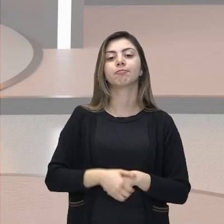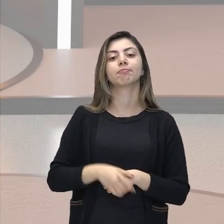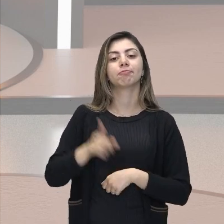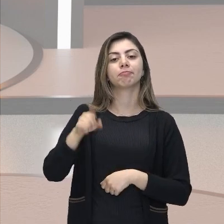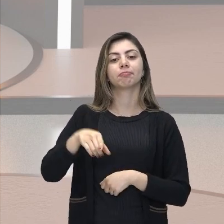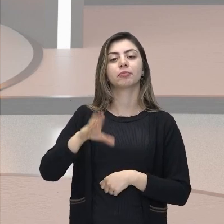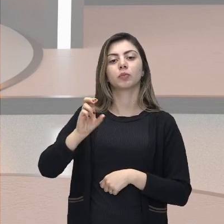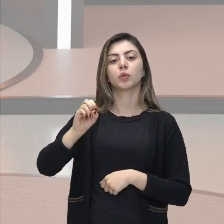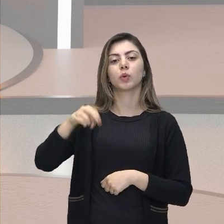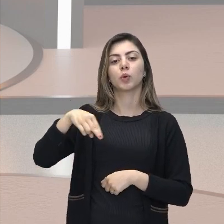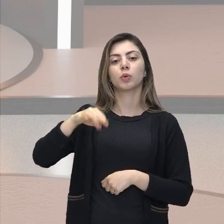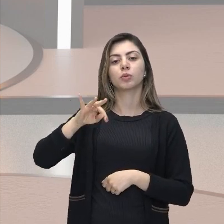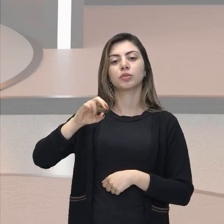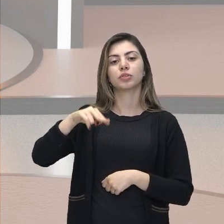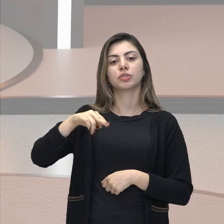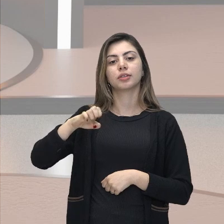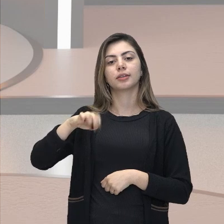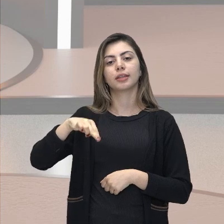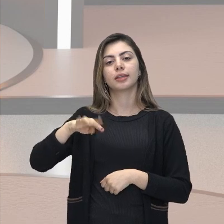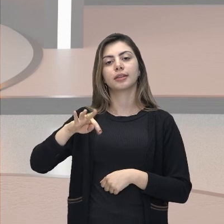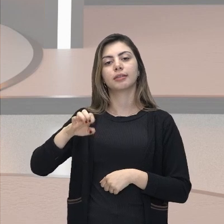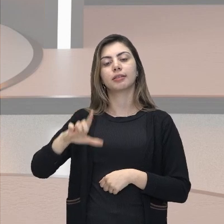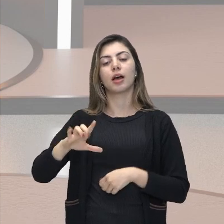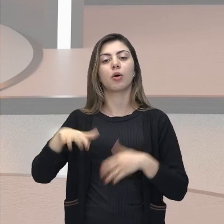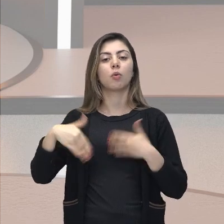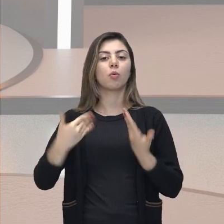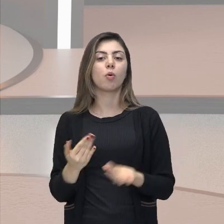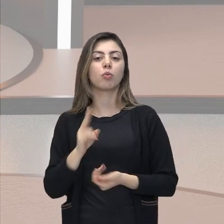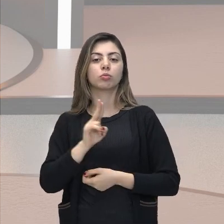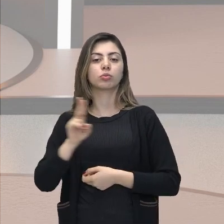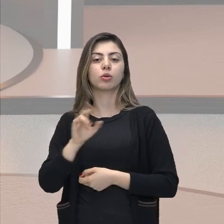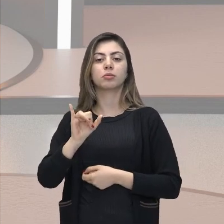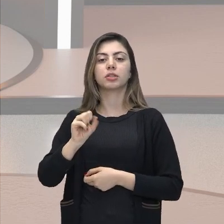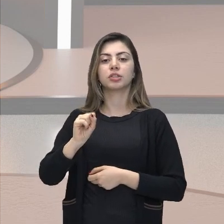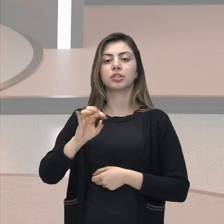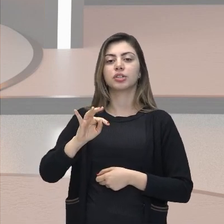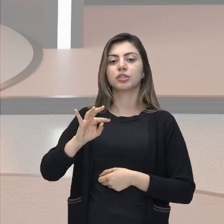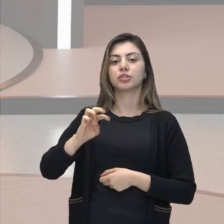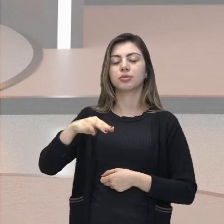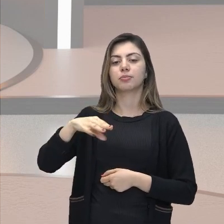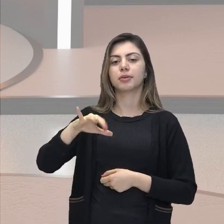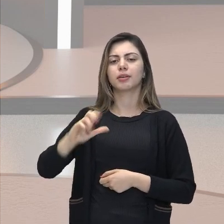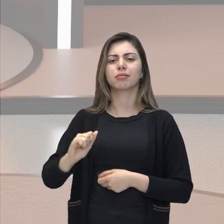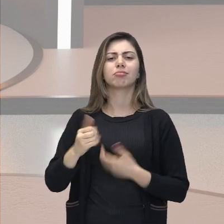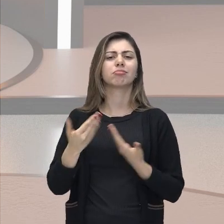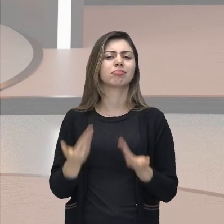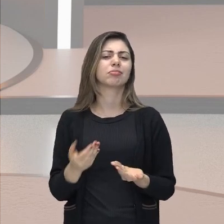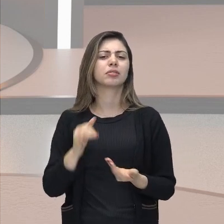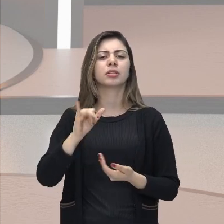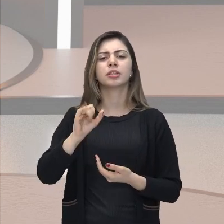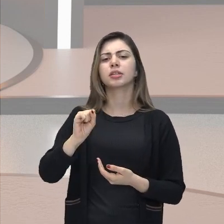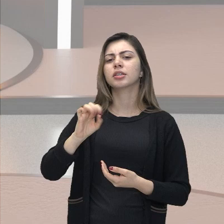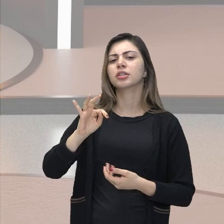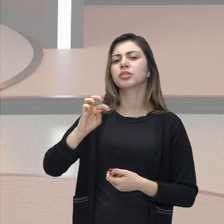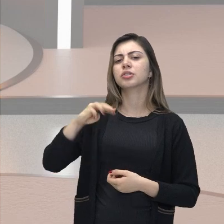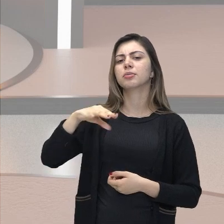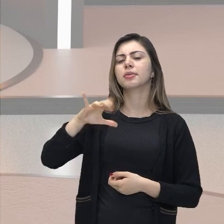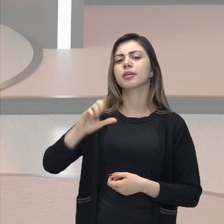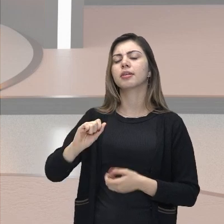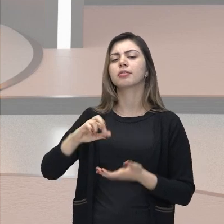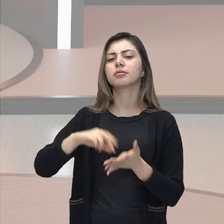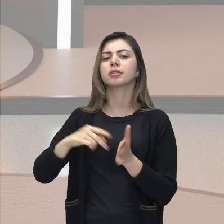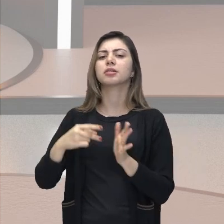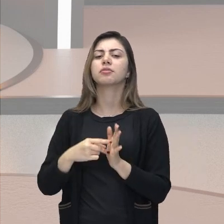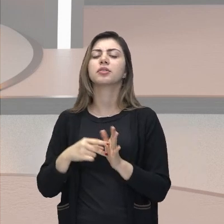continental ou ainda istmica, tá? E você sabe o que seria o istmica? O continental